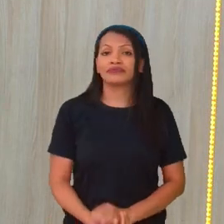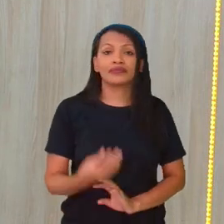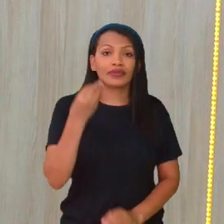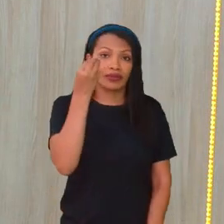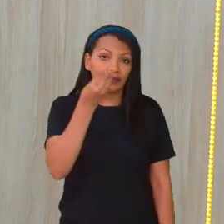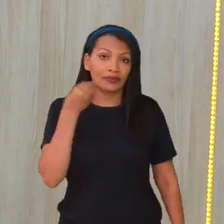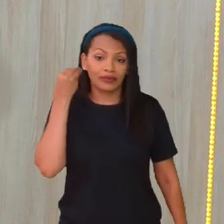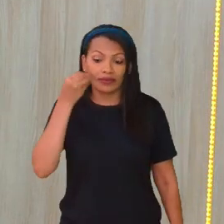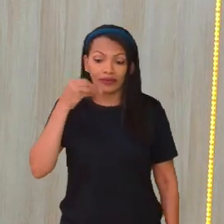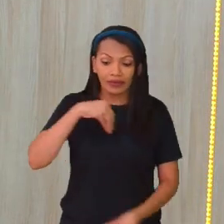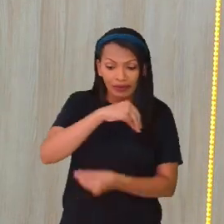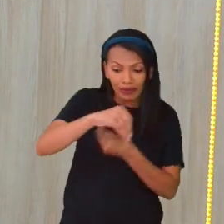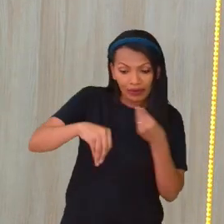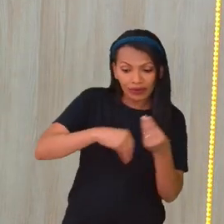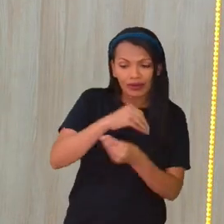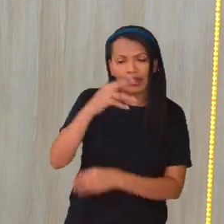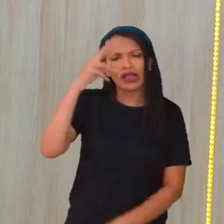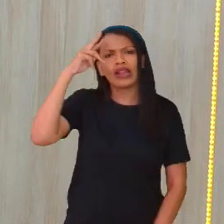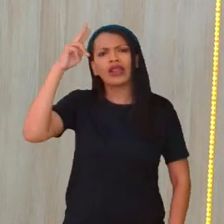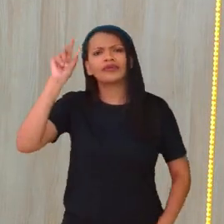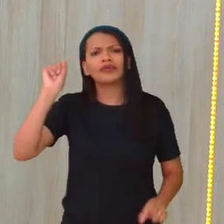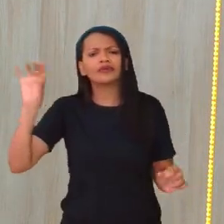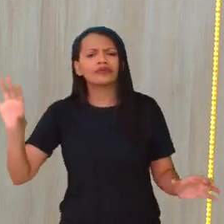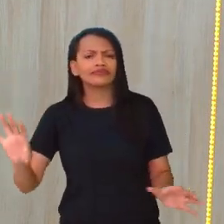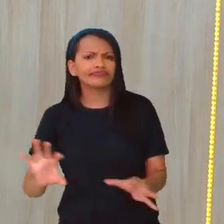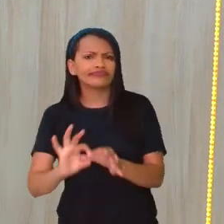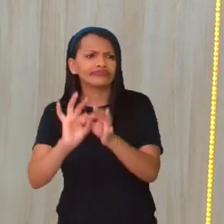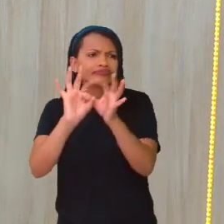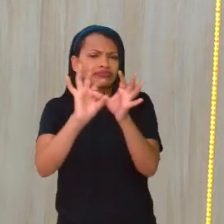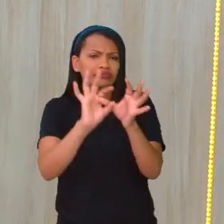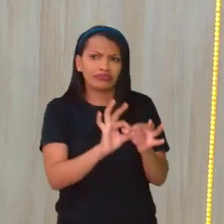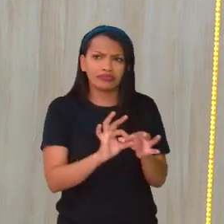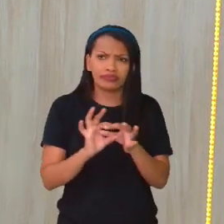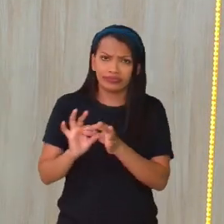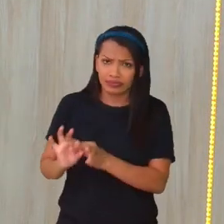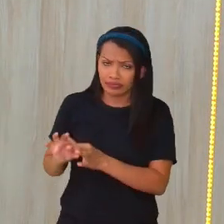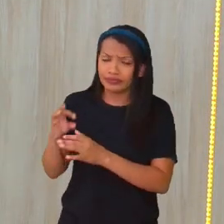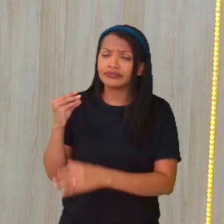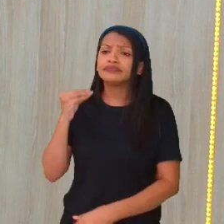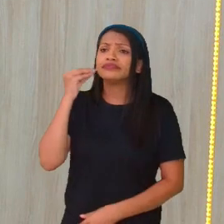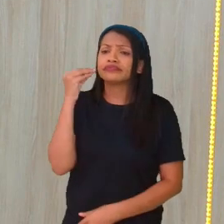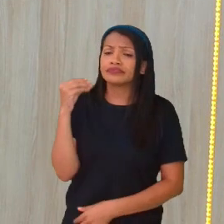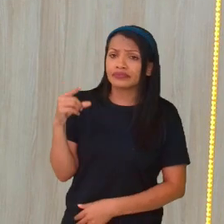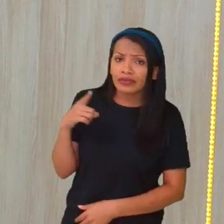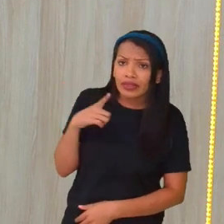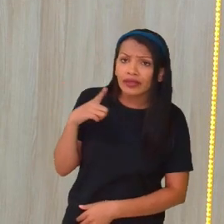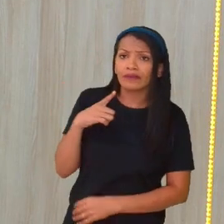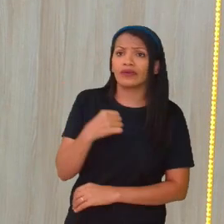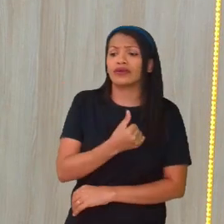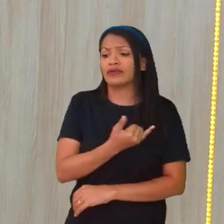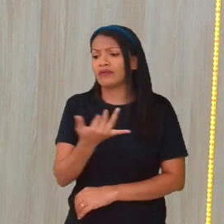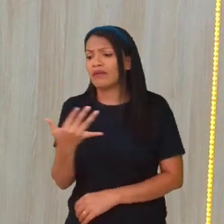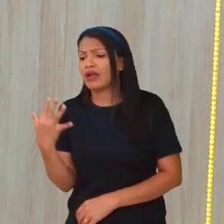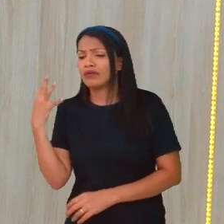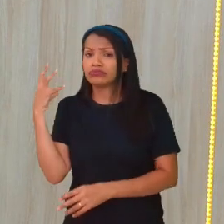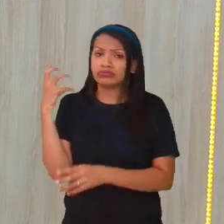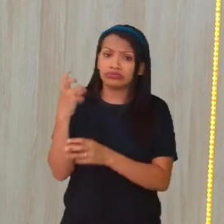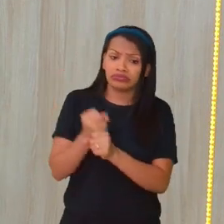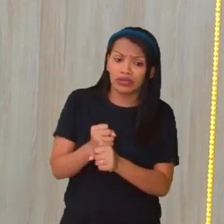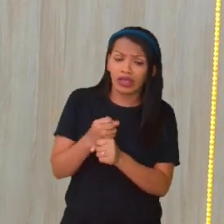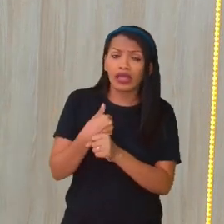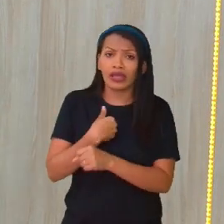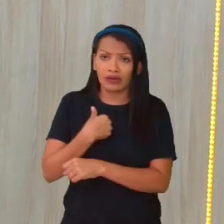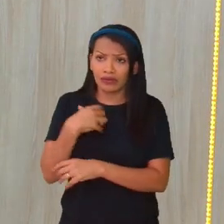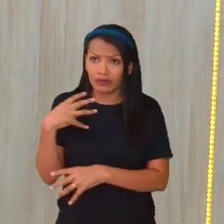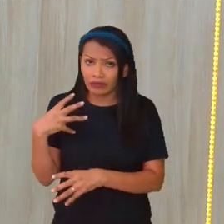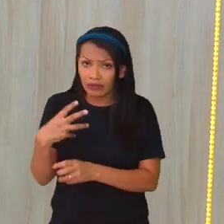amostral. Lembrando sempre essas interligações. O experimento aleatório tem a questão de contagem. Né? Eu não vou